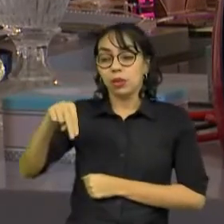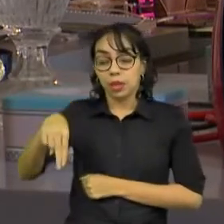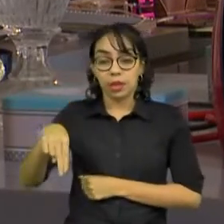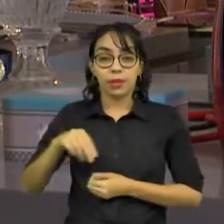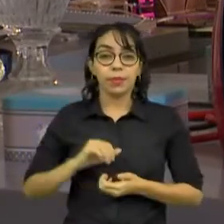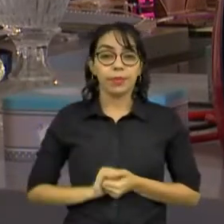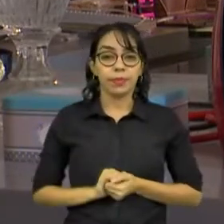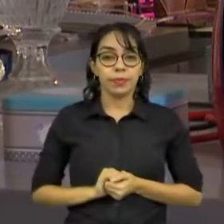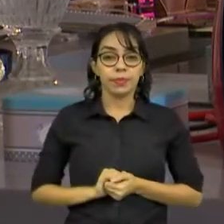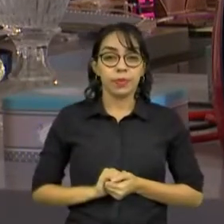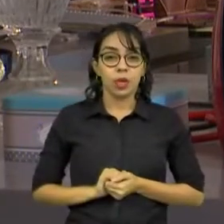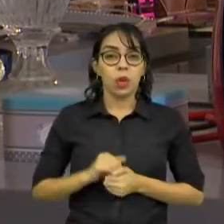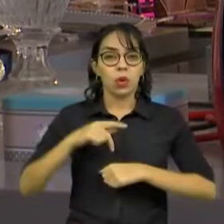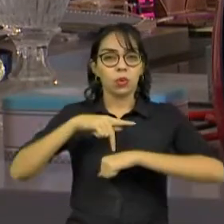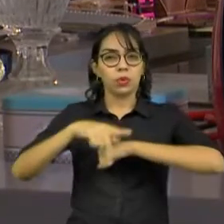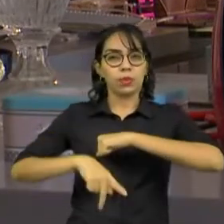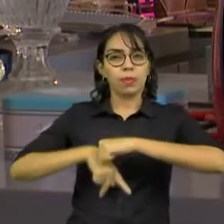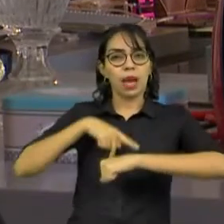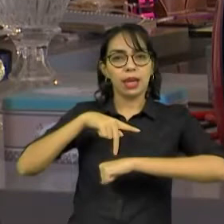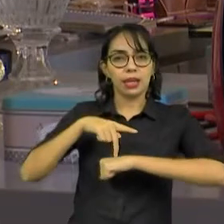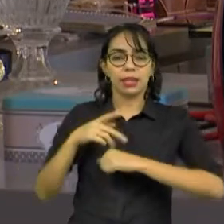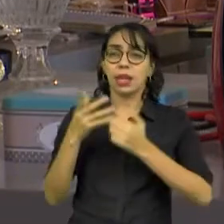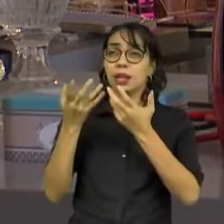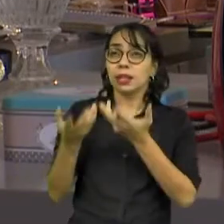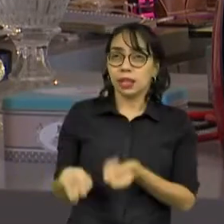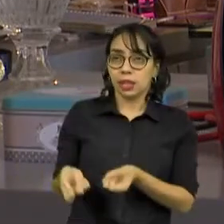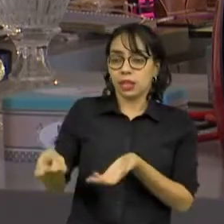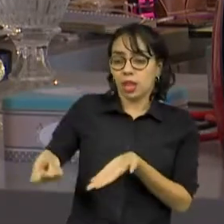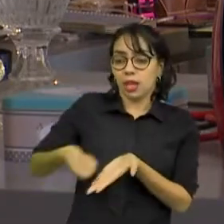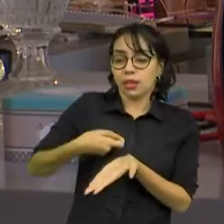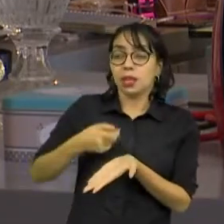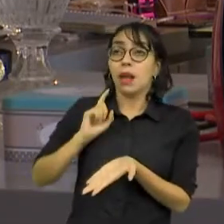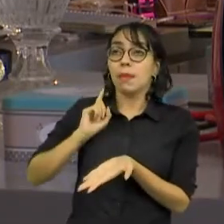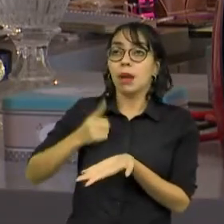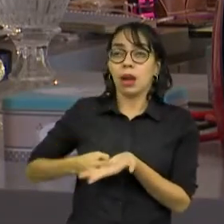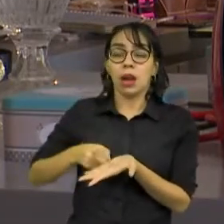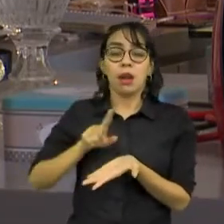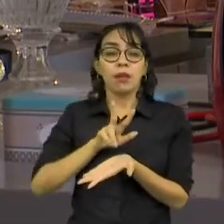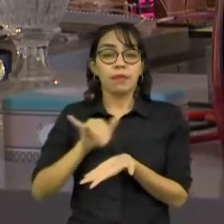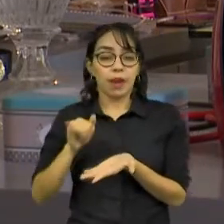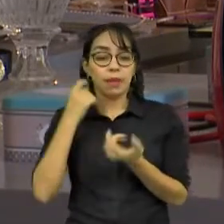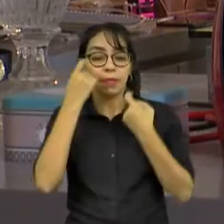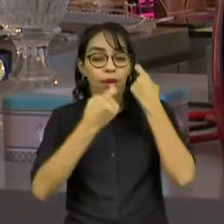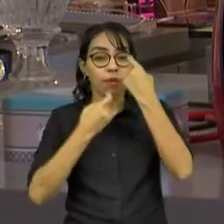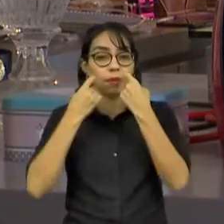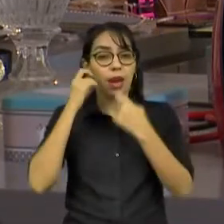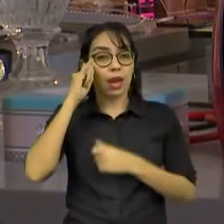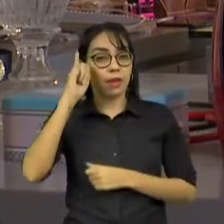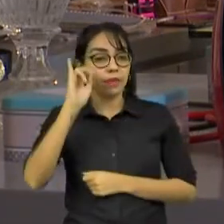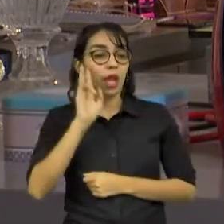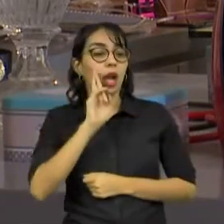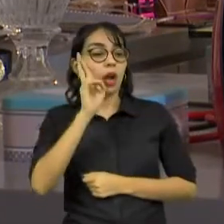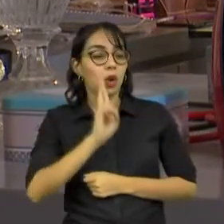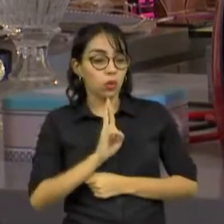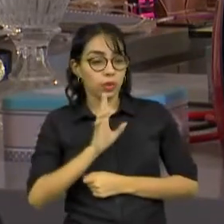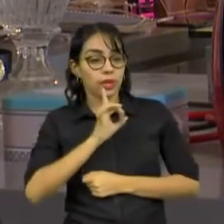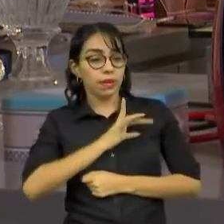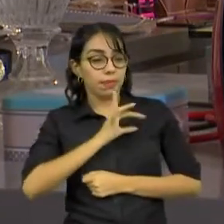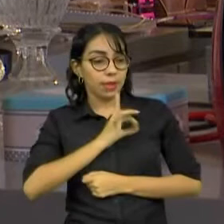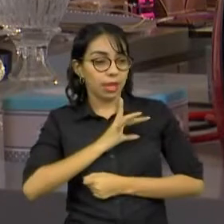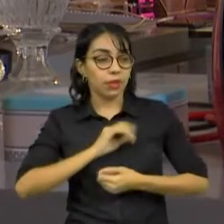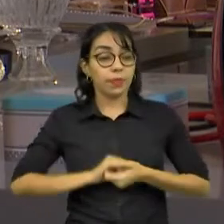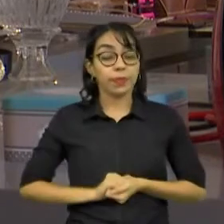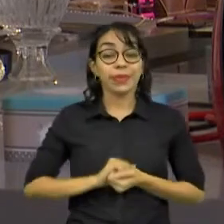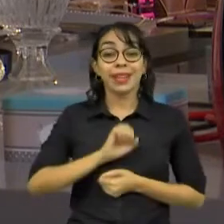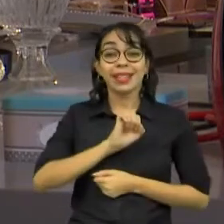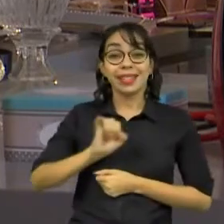integrando à política de defesa da União Europeia, enfim, toda uma preocupação com a Rússia, o que faz com que, se a guerra acabar amanhã, ainda